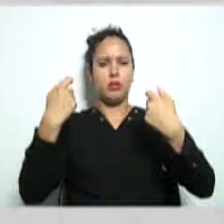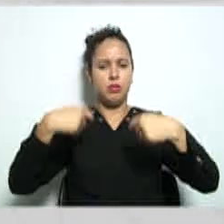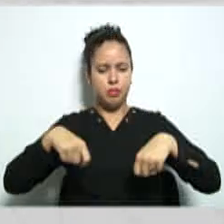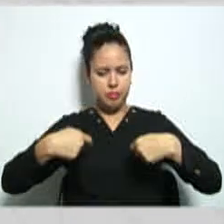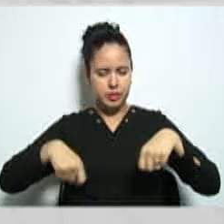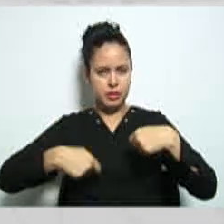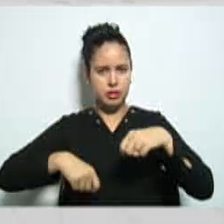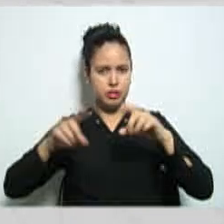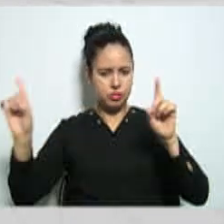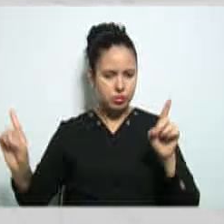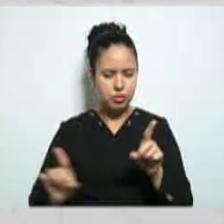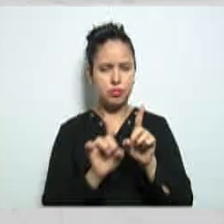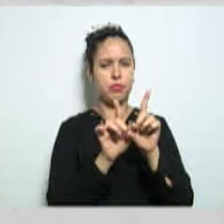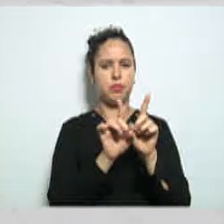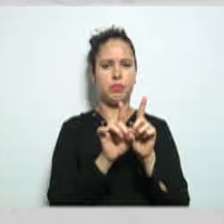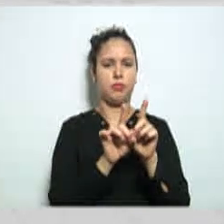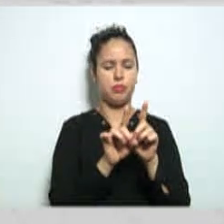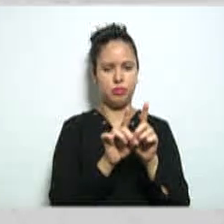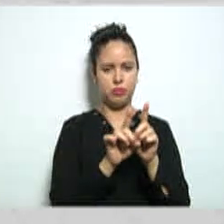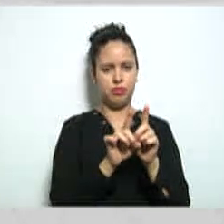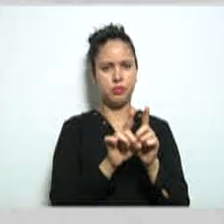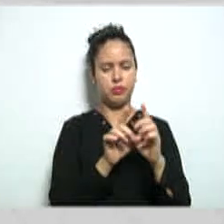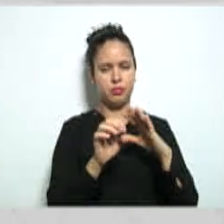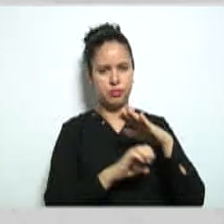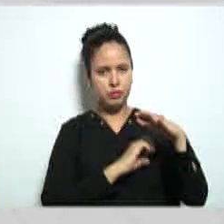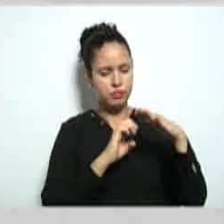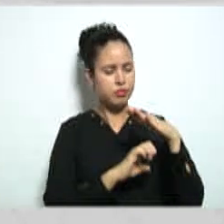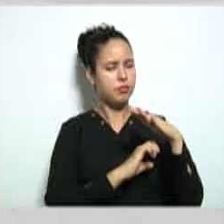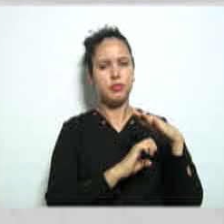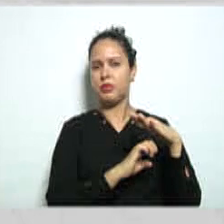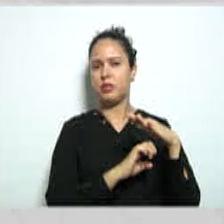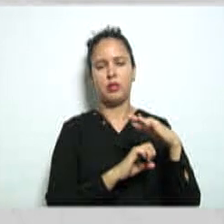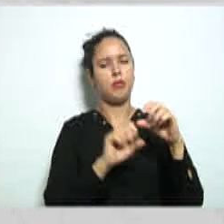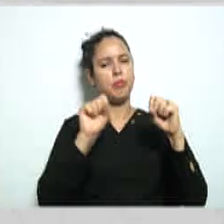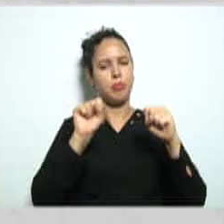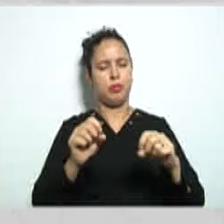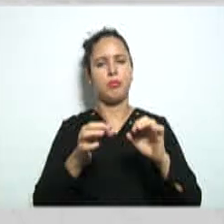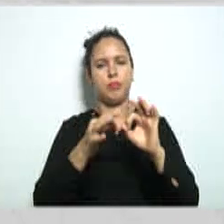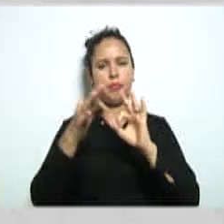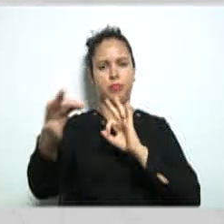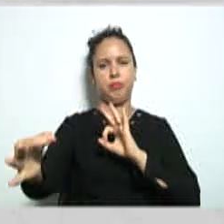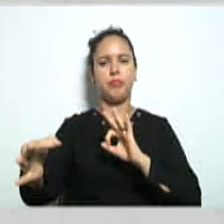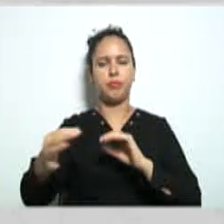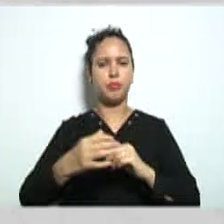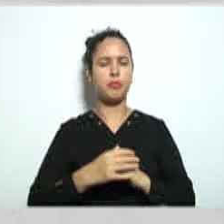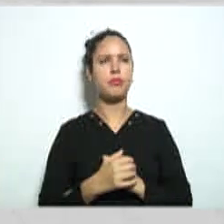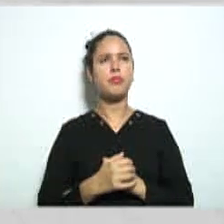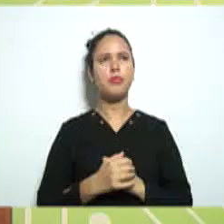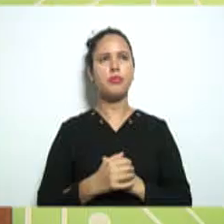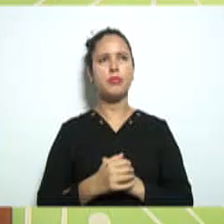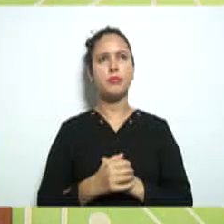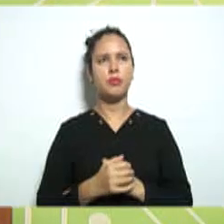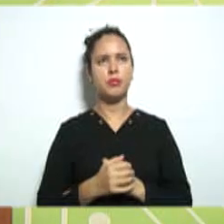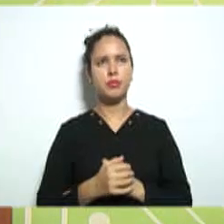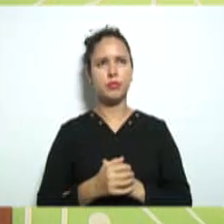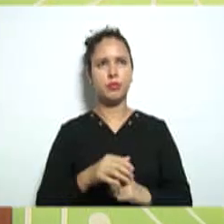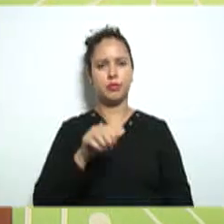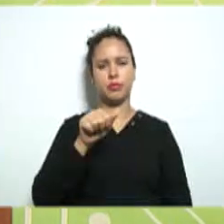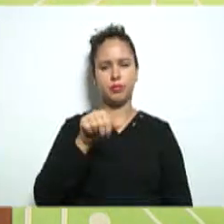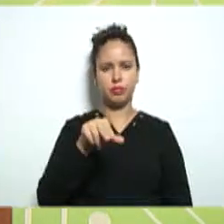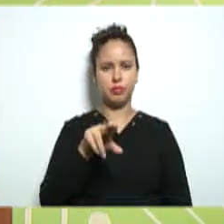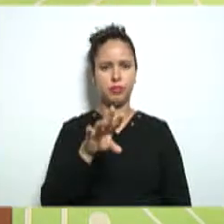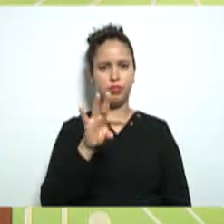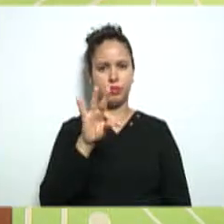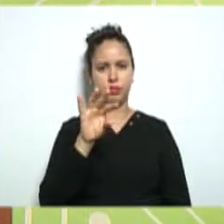na fábrica ou empresa para realizar uma atividade. Então, a automação é quando o